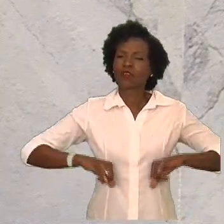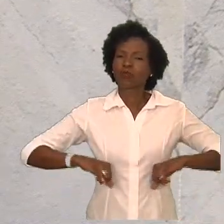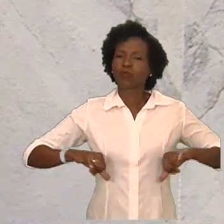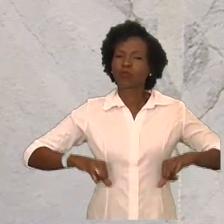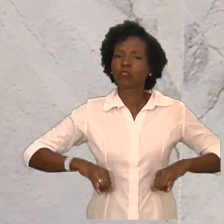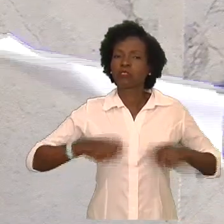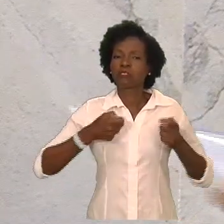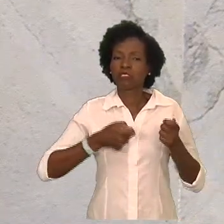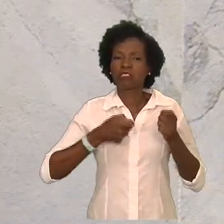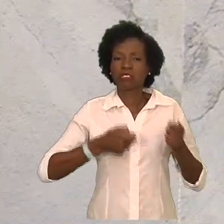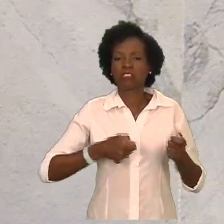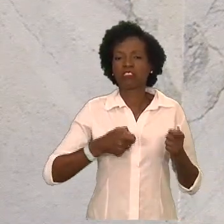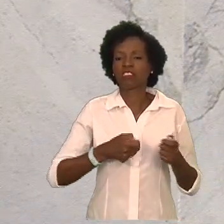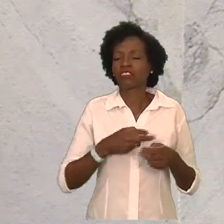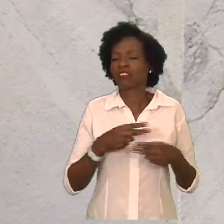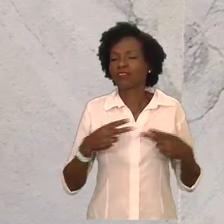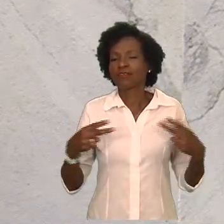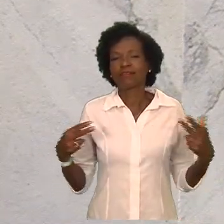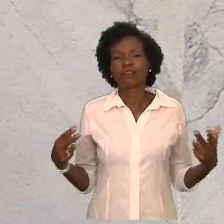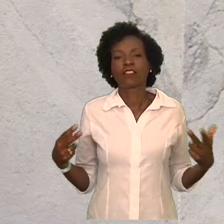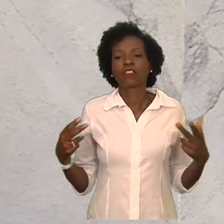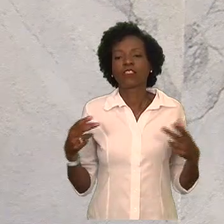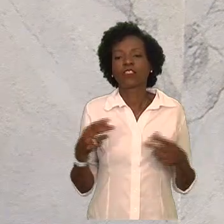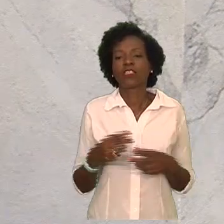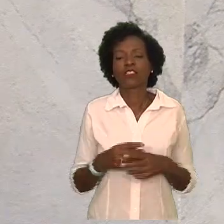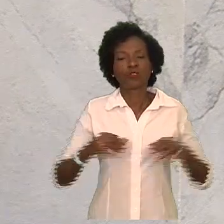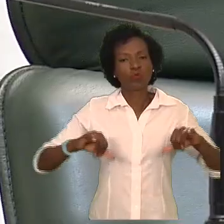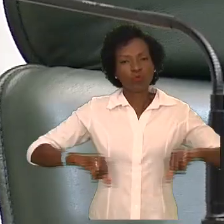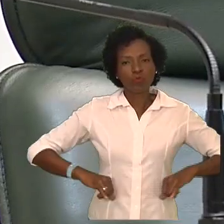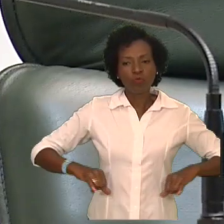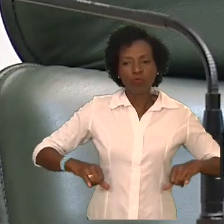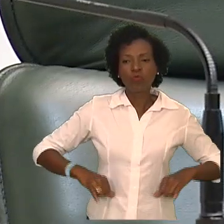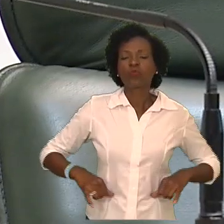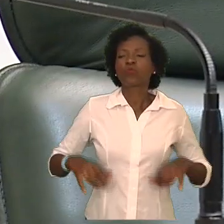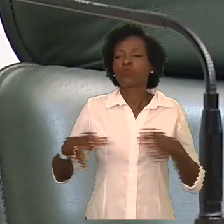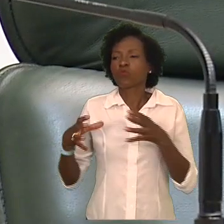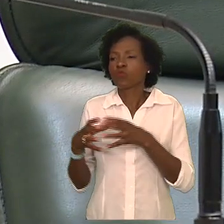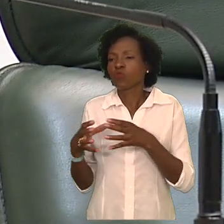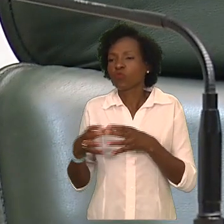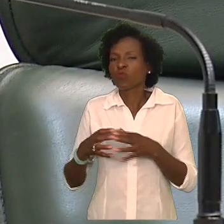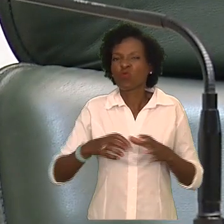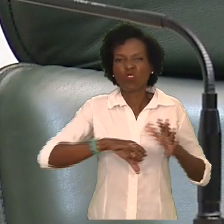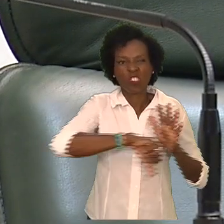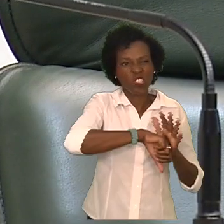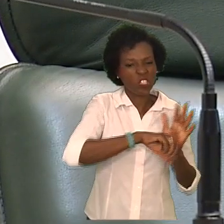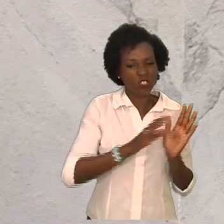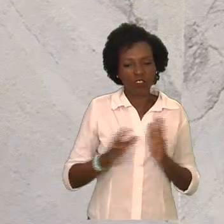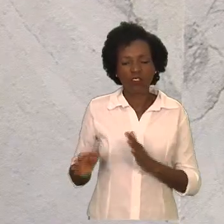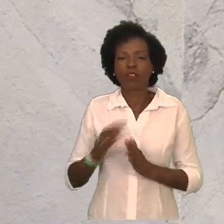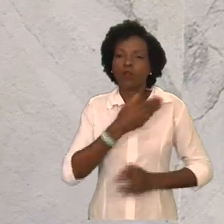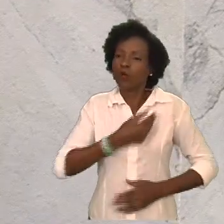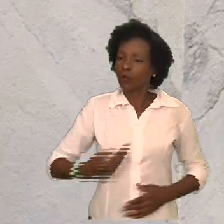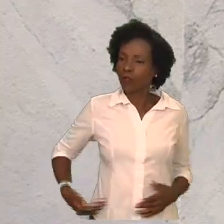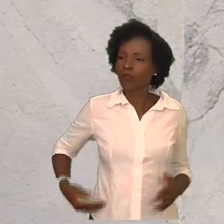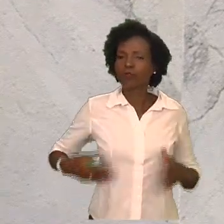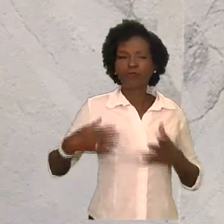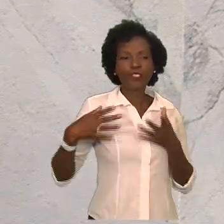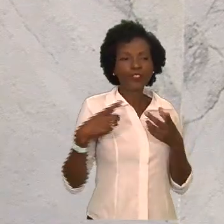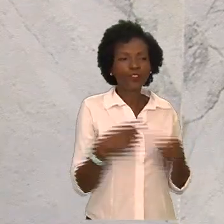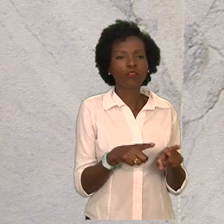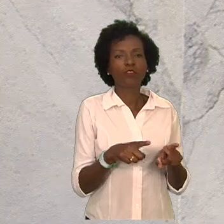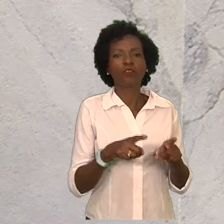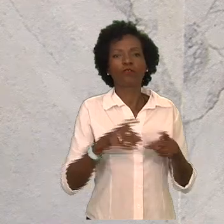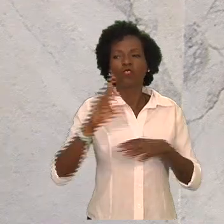de todos os lados eles são atacados pelo crime organizado pelo governo por muitos diretores